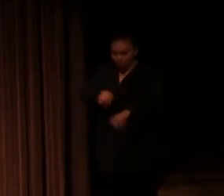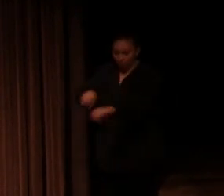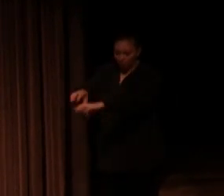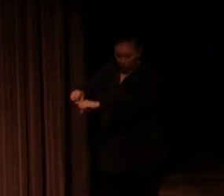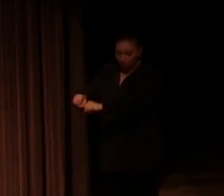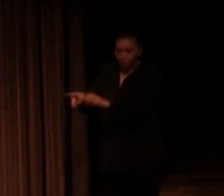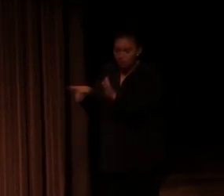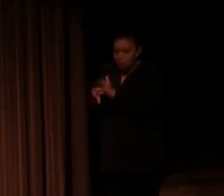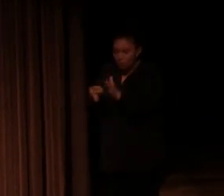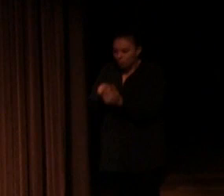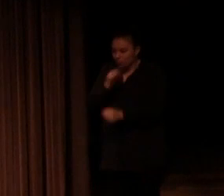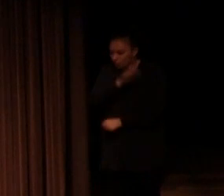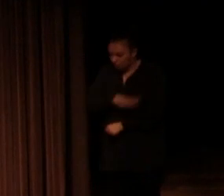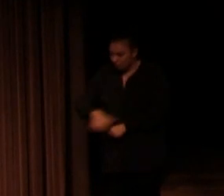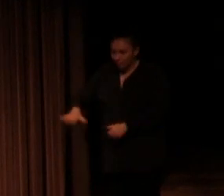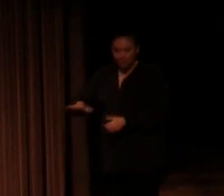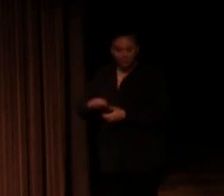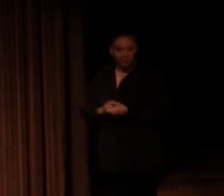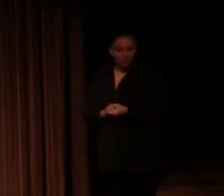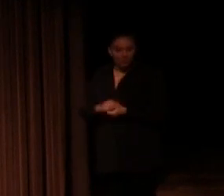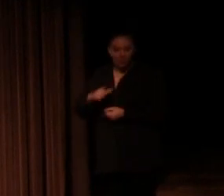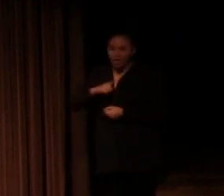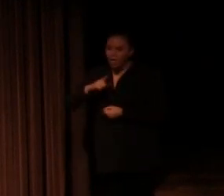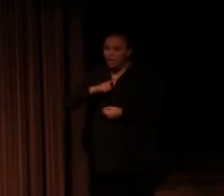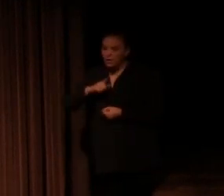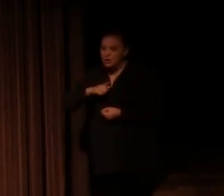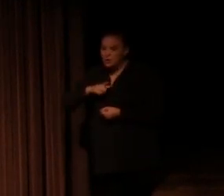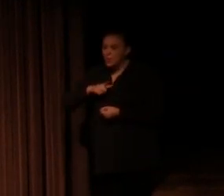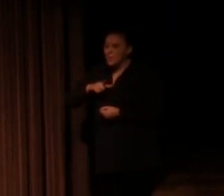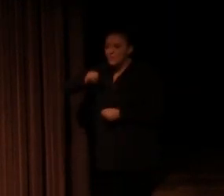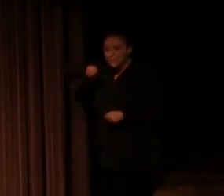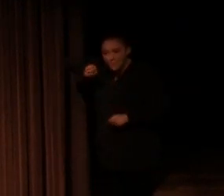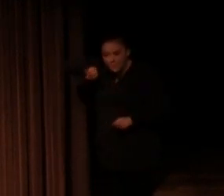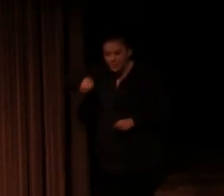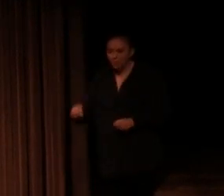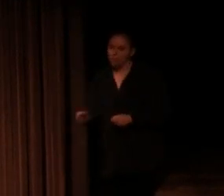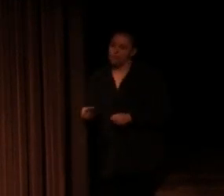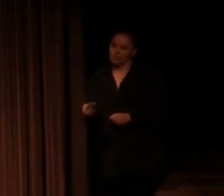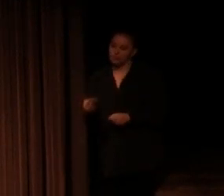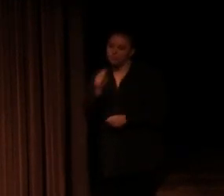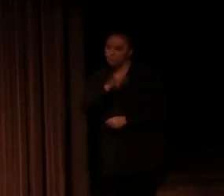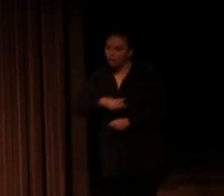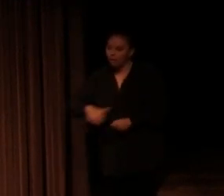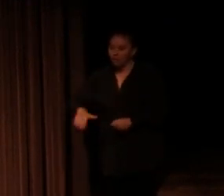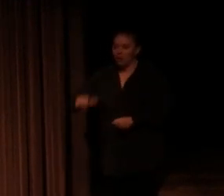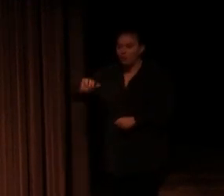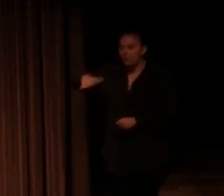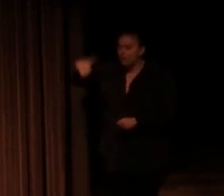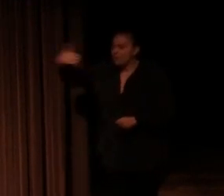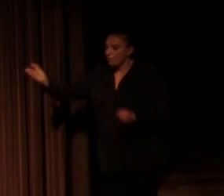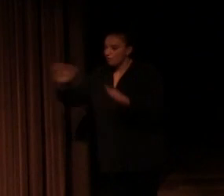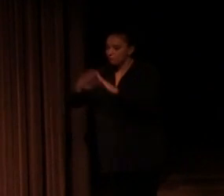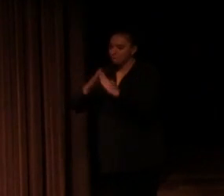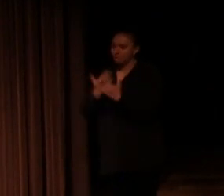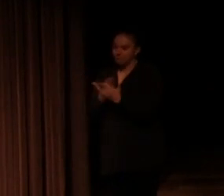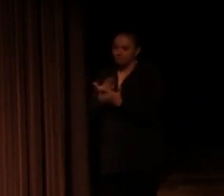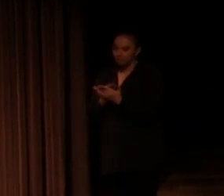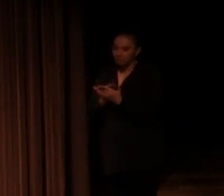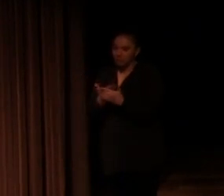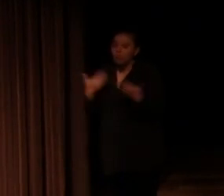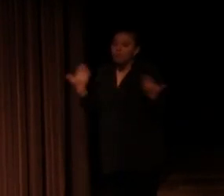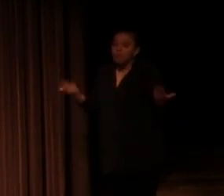infância agora com milhares milhões de crianças fora é das escolas qual é o grande